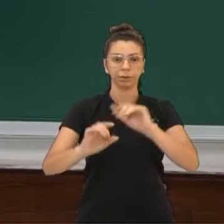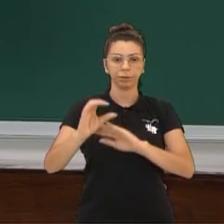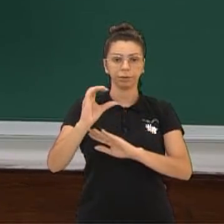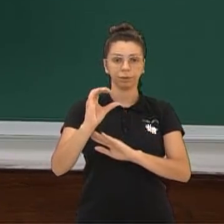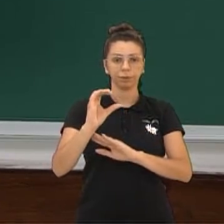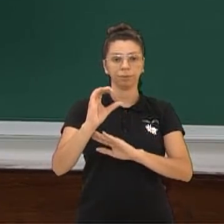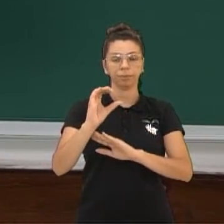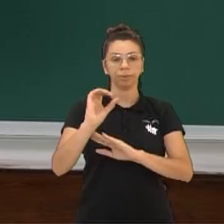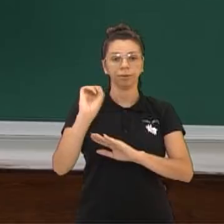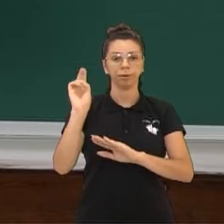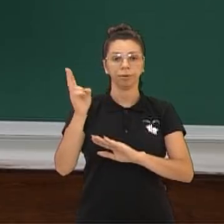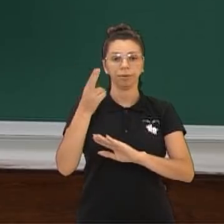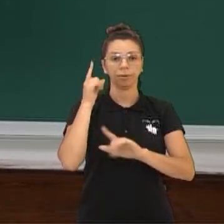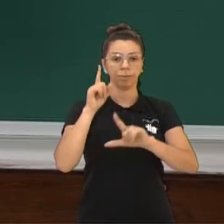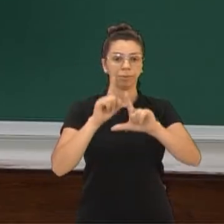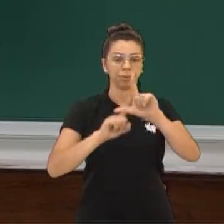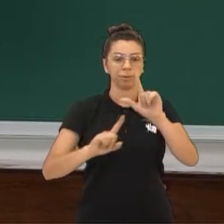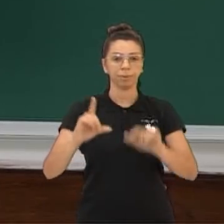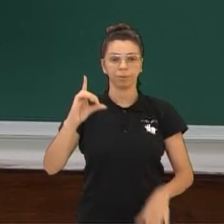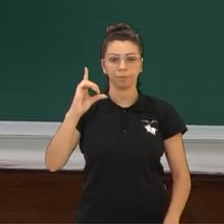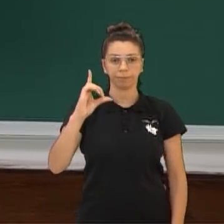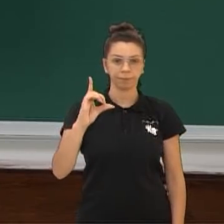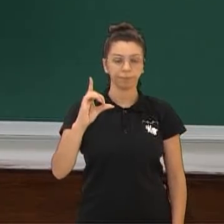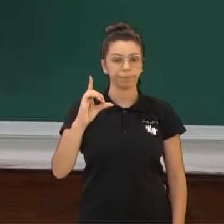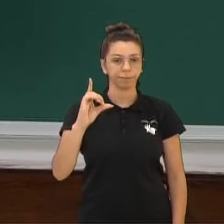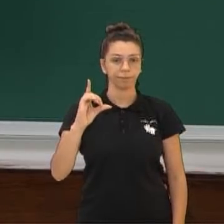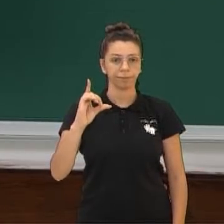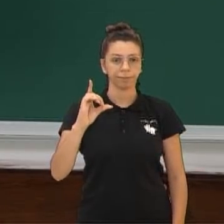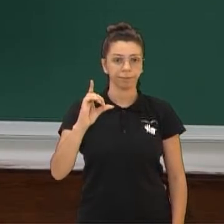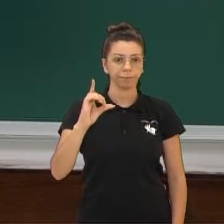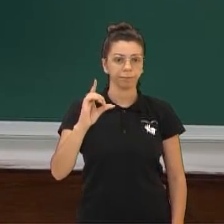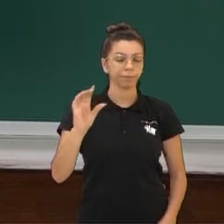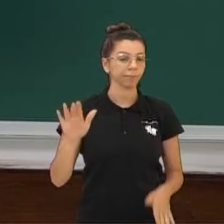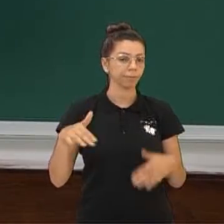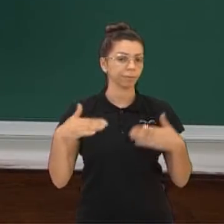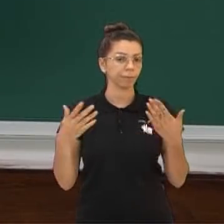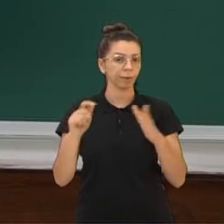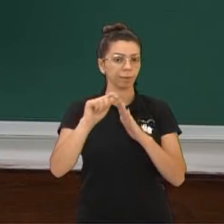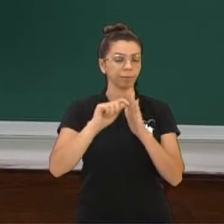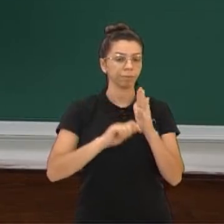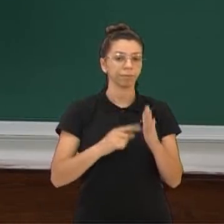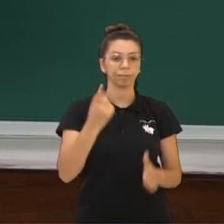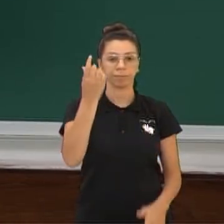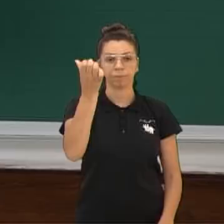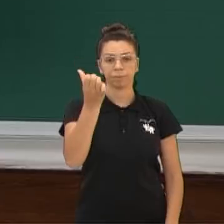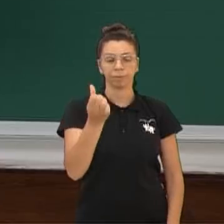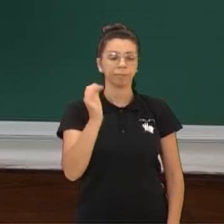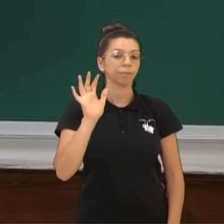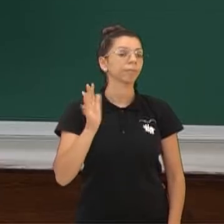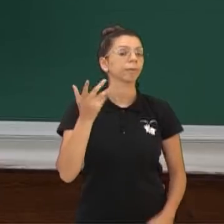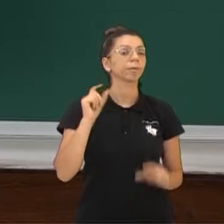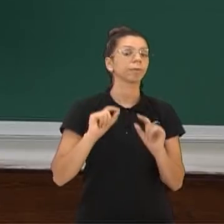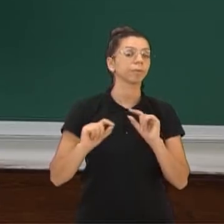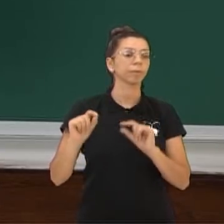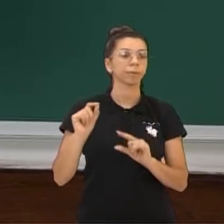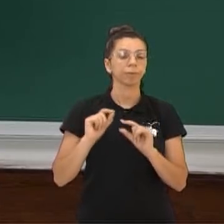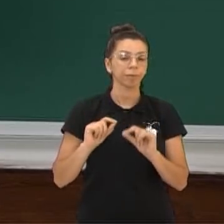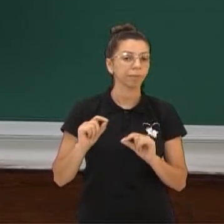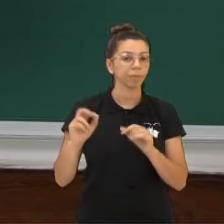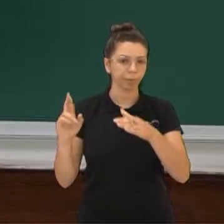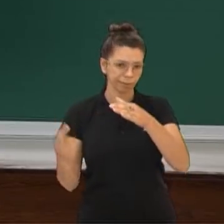the expansion to North America and South Africa. Então, foi no século 16 que aconteceu o quê?